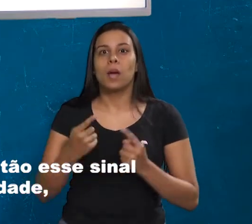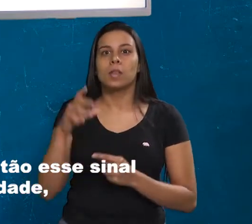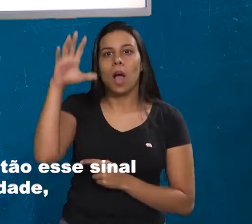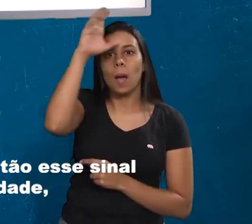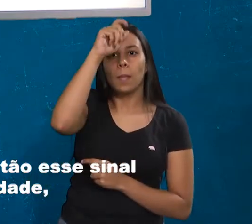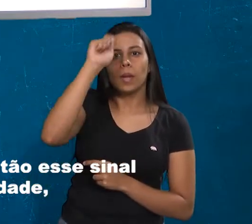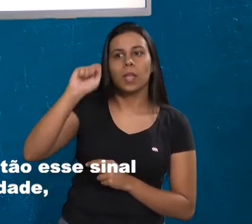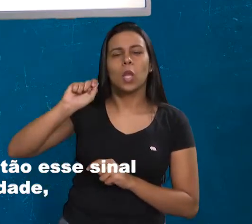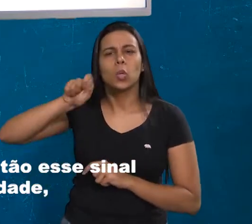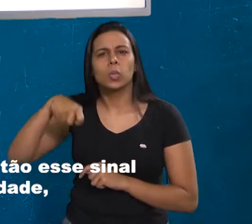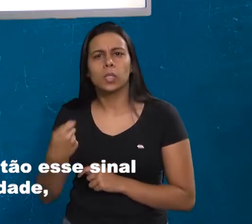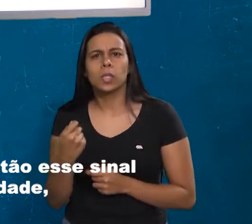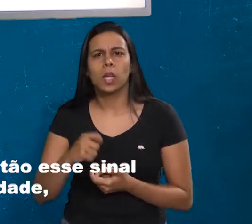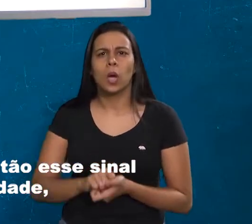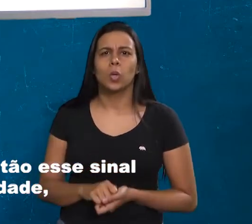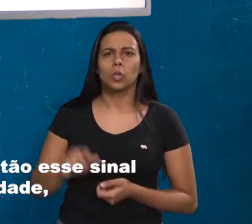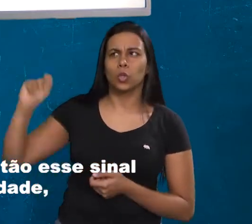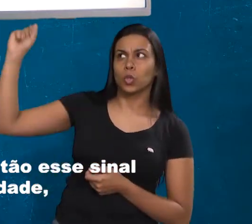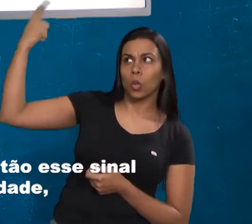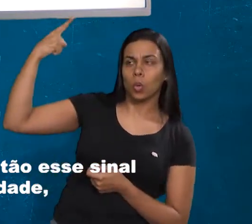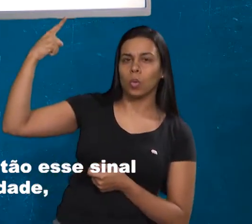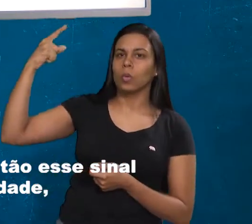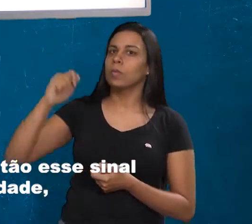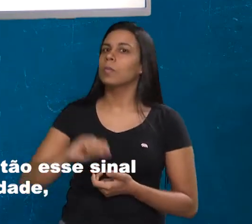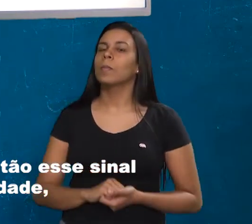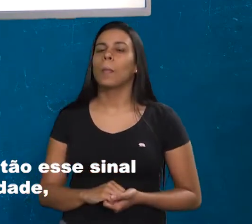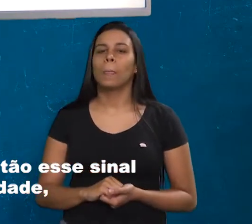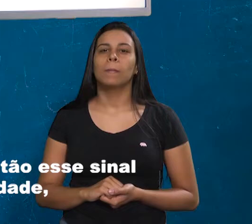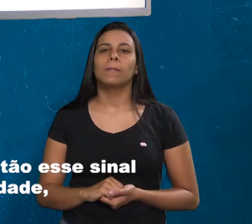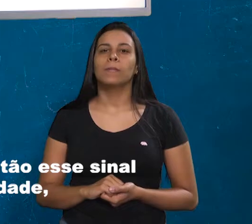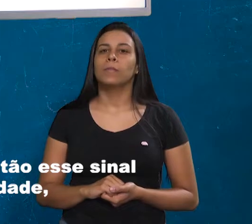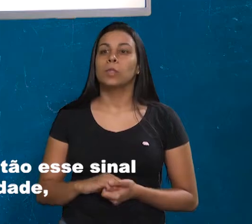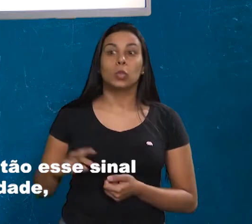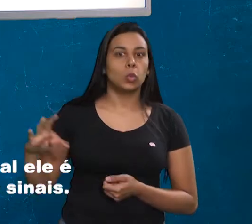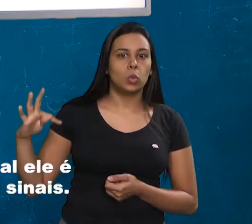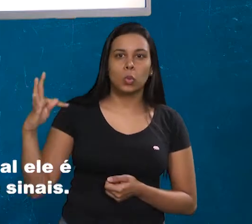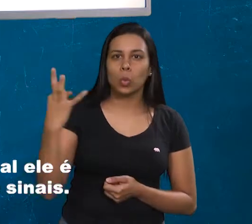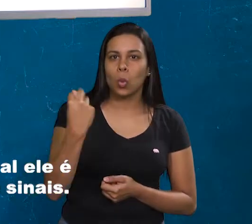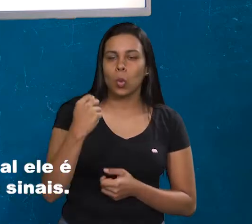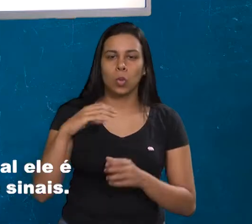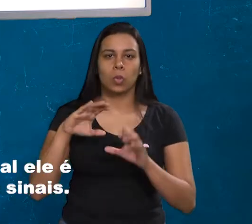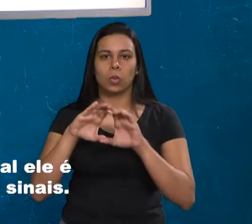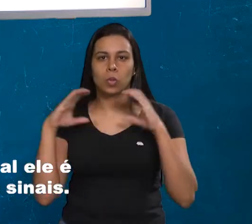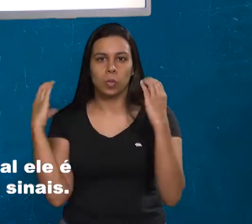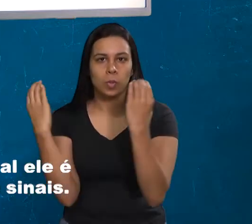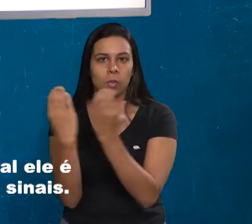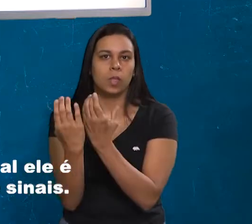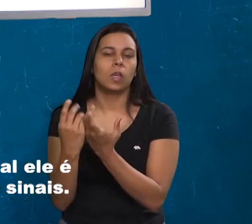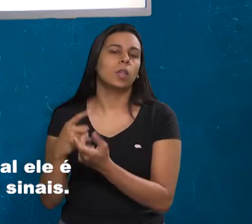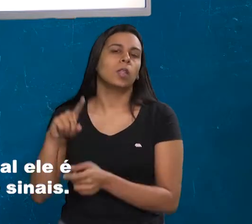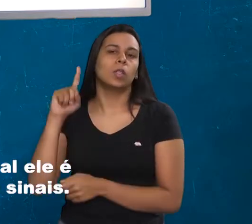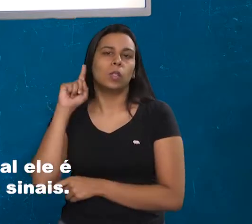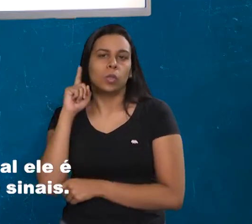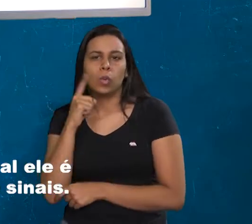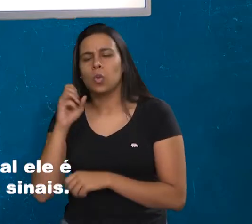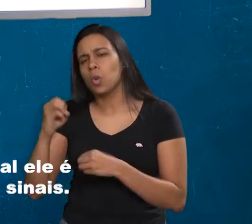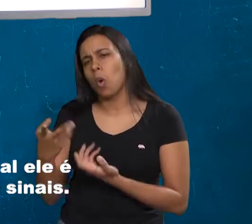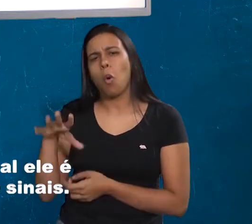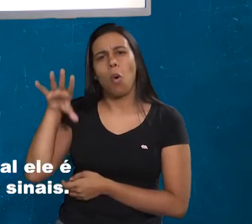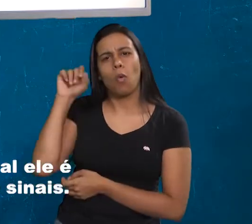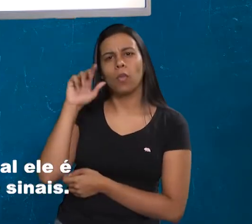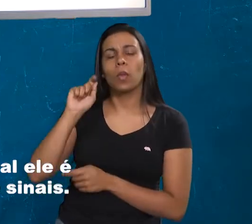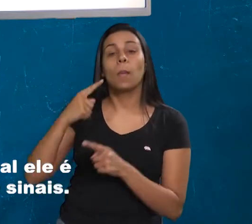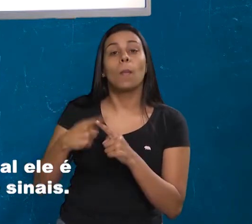sol, então esse sinal ele deve ser utilizado por toda a comunidade, seja de surdos ou de ouvintes, porque o